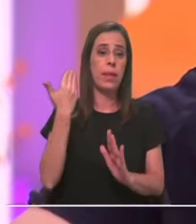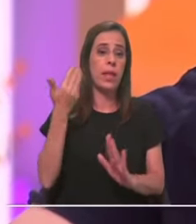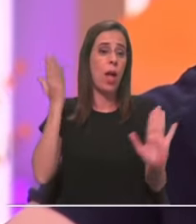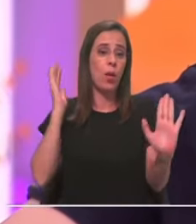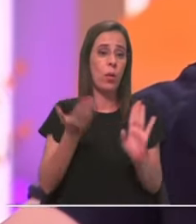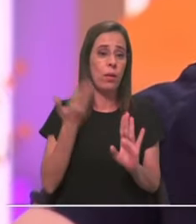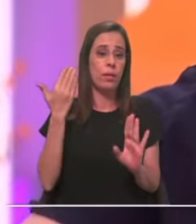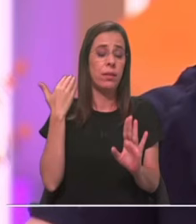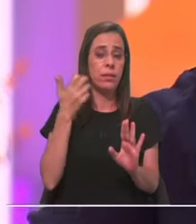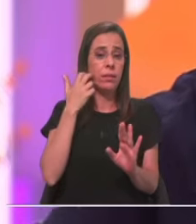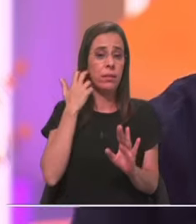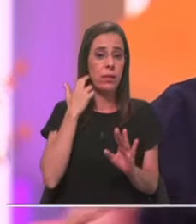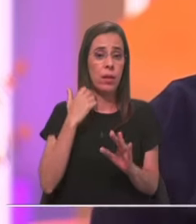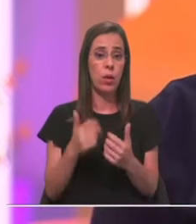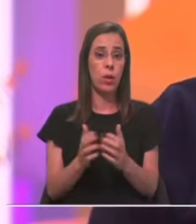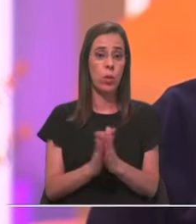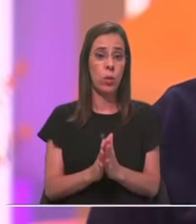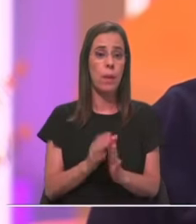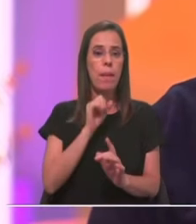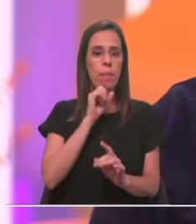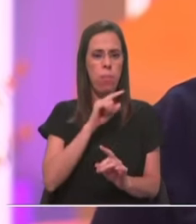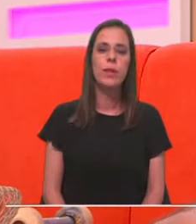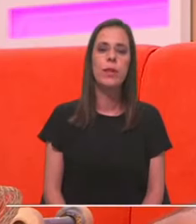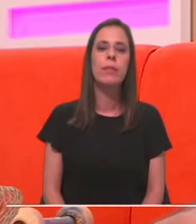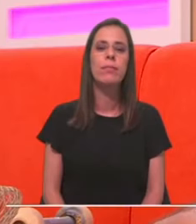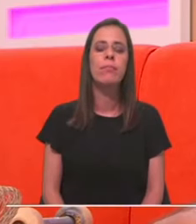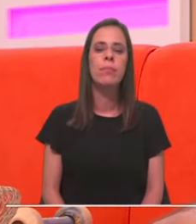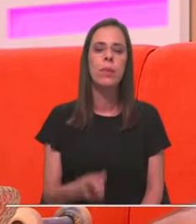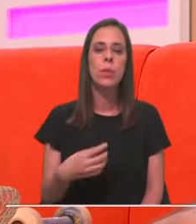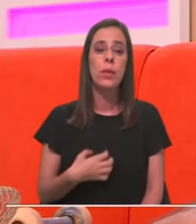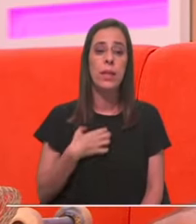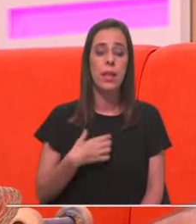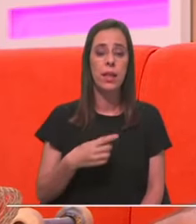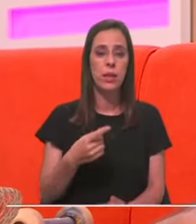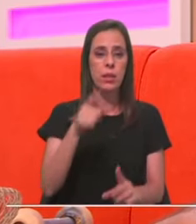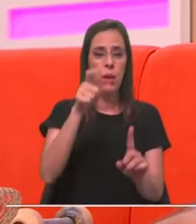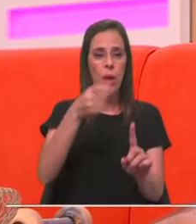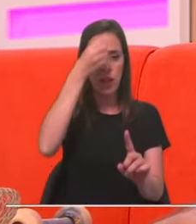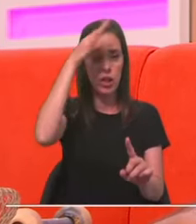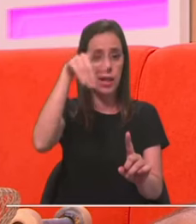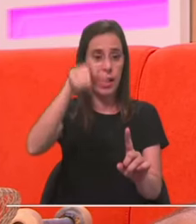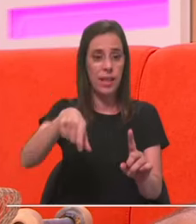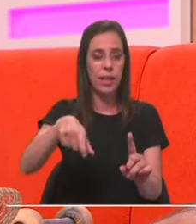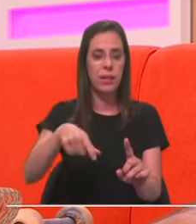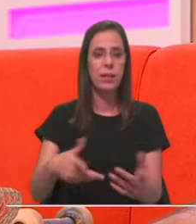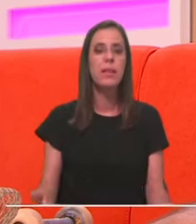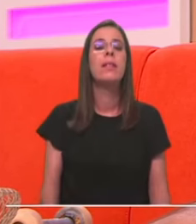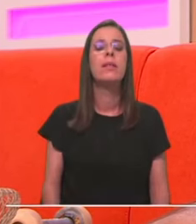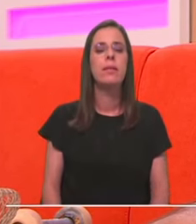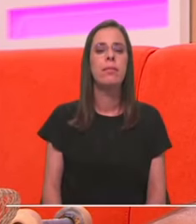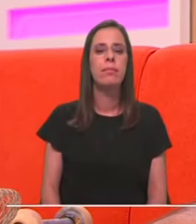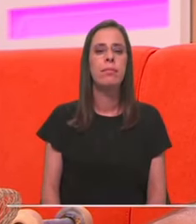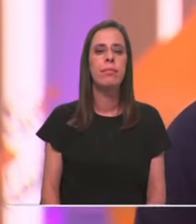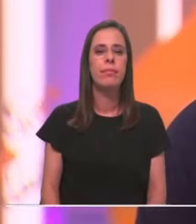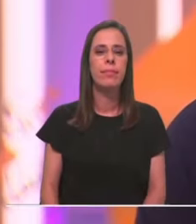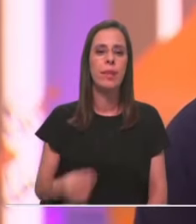que acho que toda a gente merece segundas oportunidades sentes-te esquecido ou não essa é que é a questão não é Ah aqui